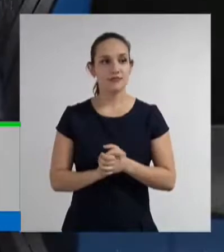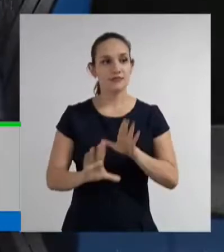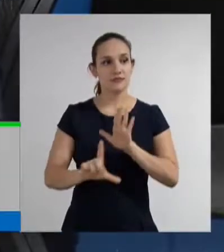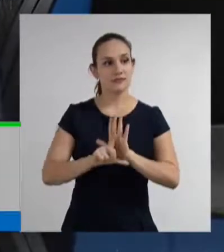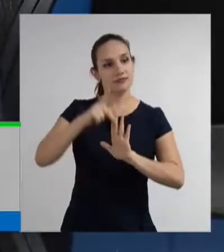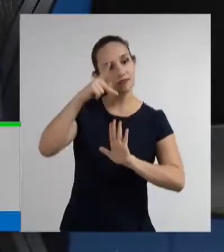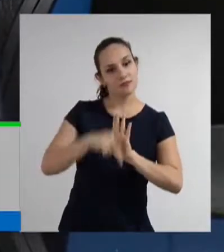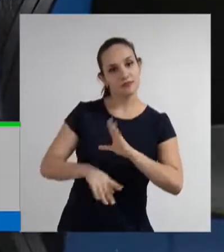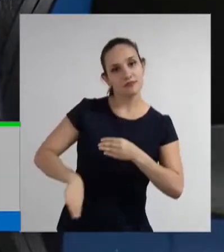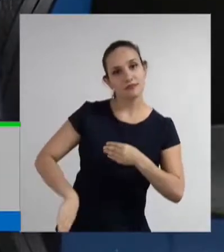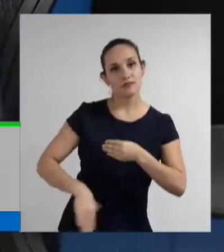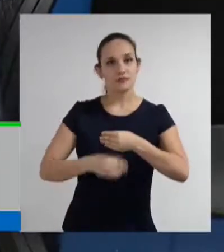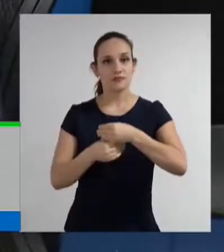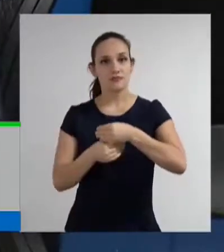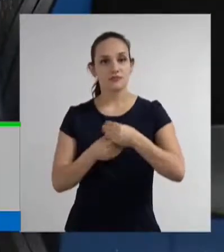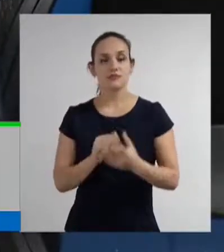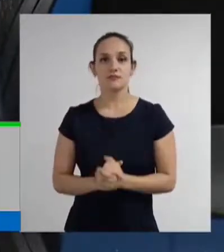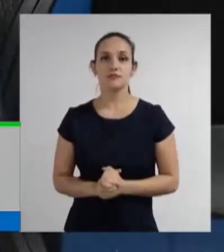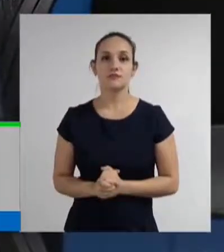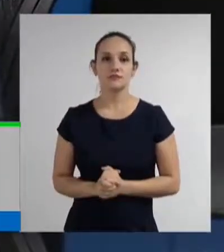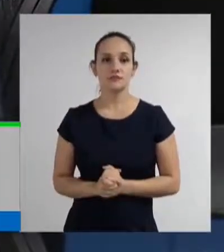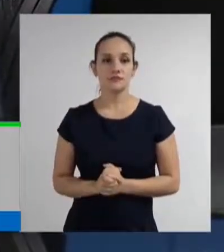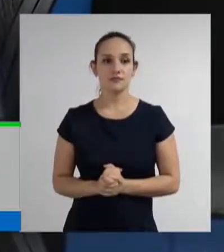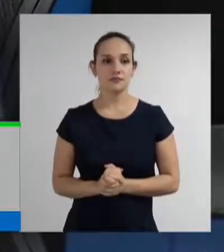de lei complementar